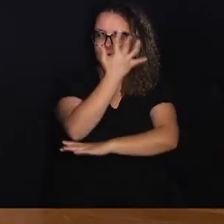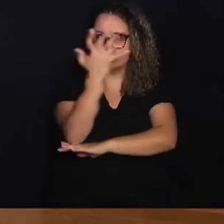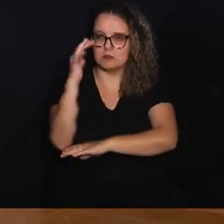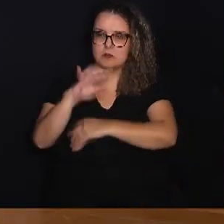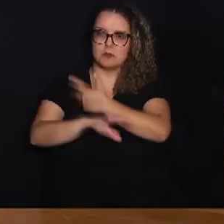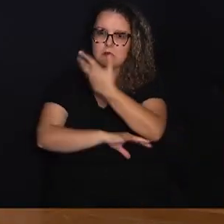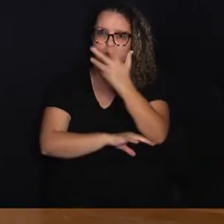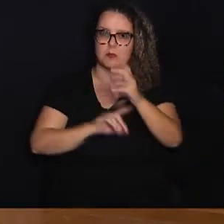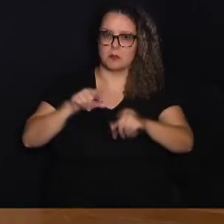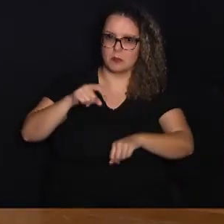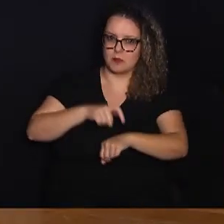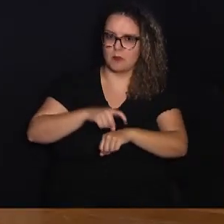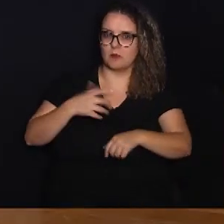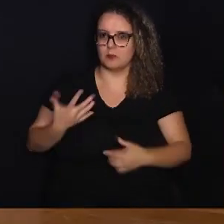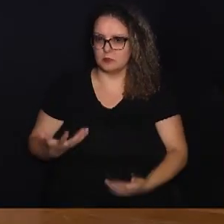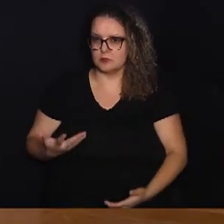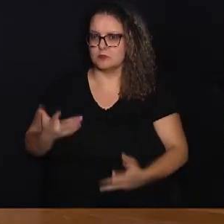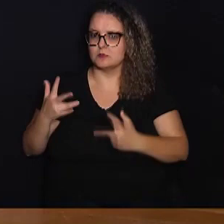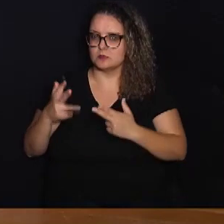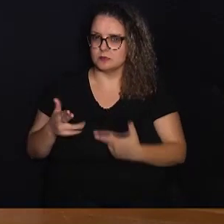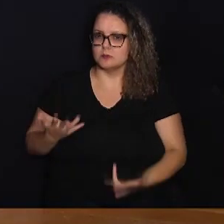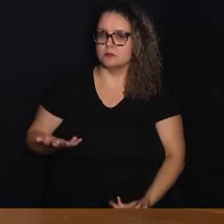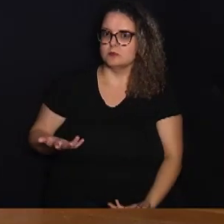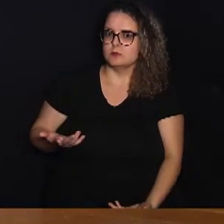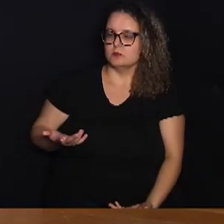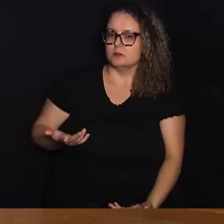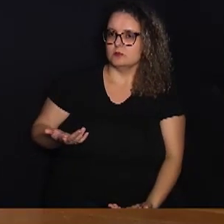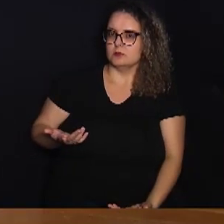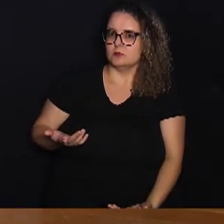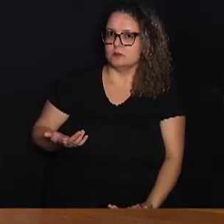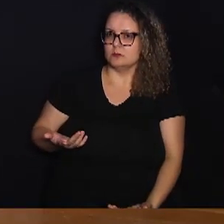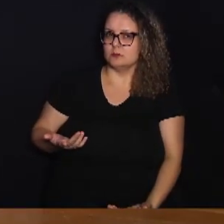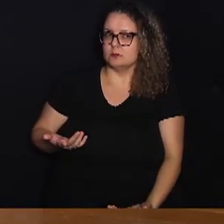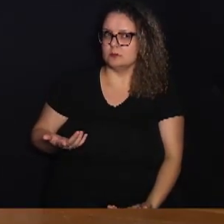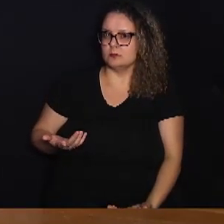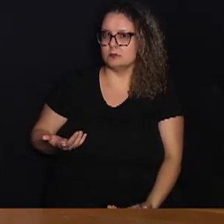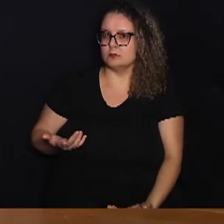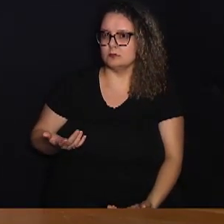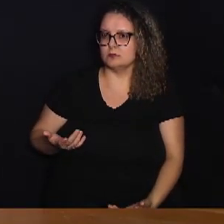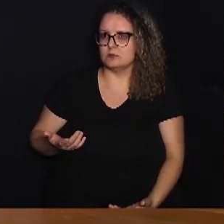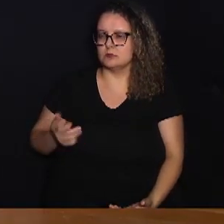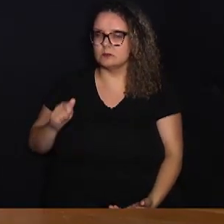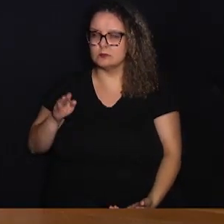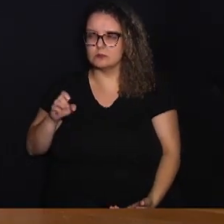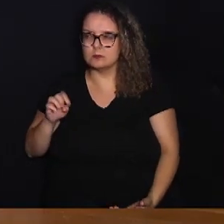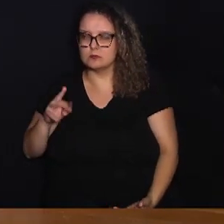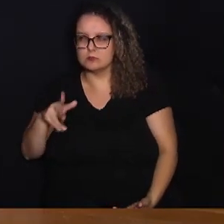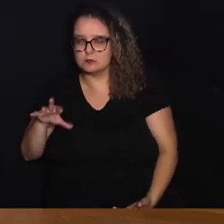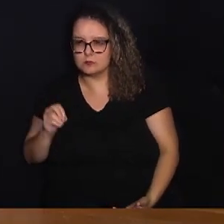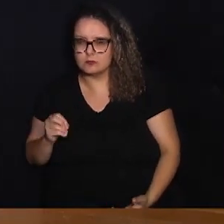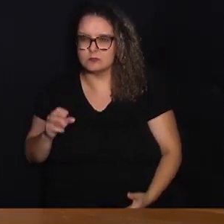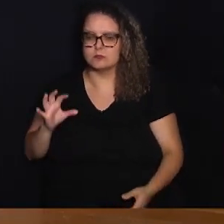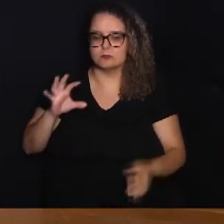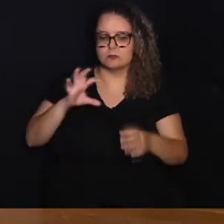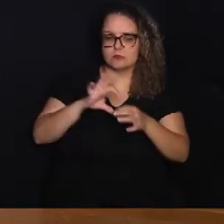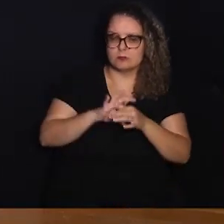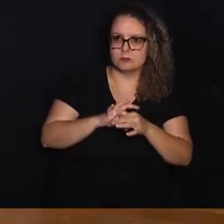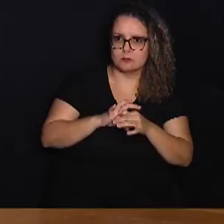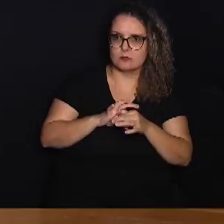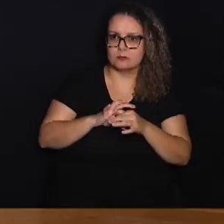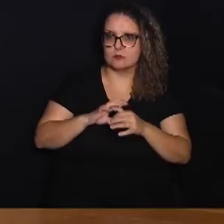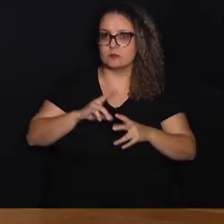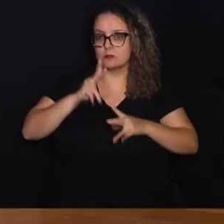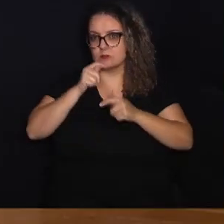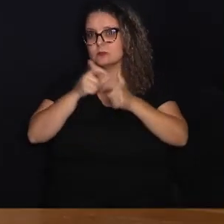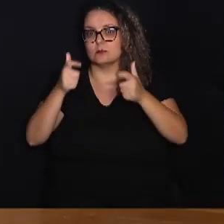é um momento como se fosse de uma certa abstração da criança, de uma conexão com essa força maior.